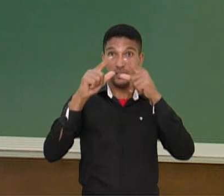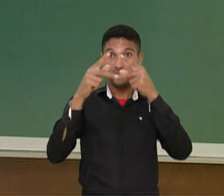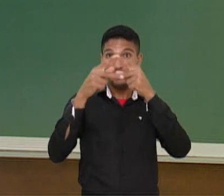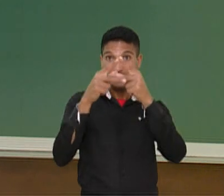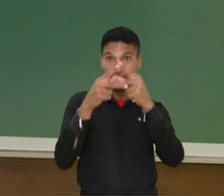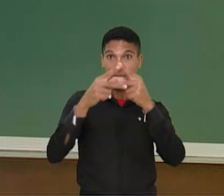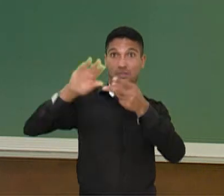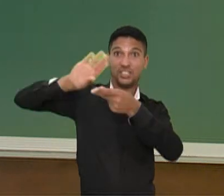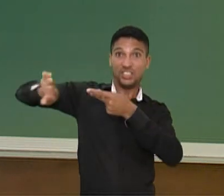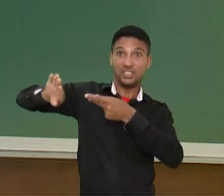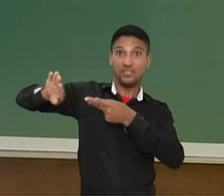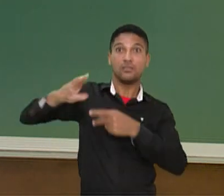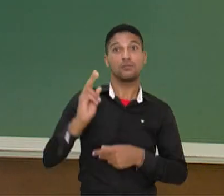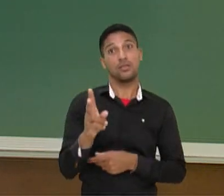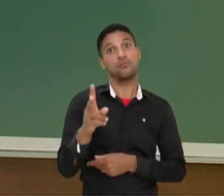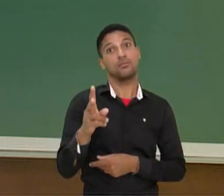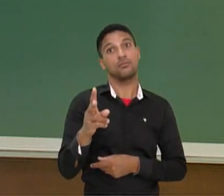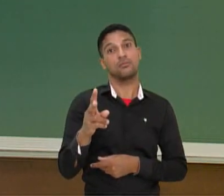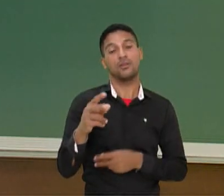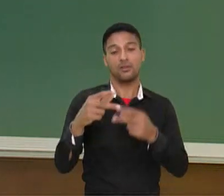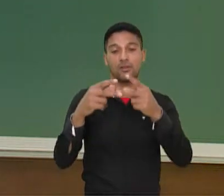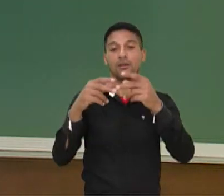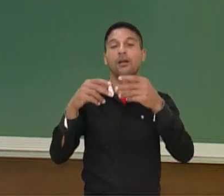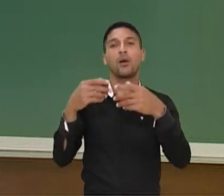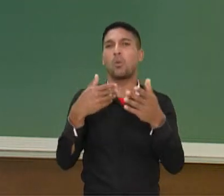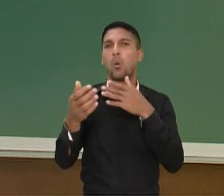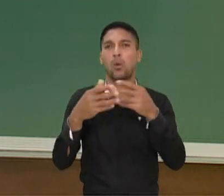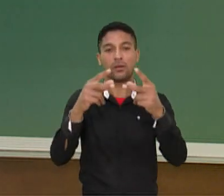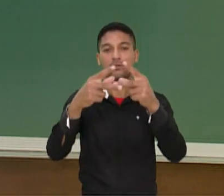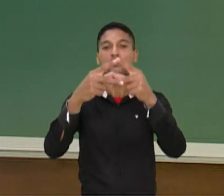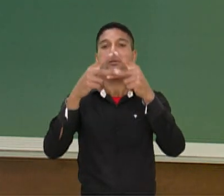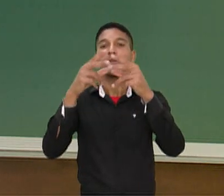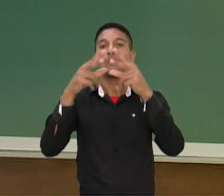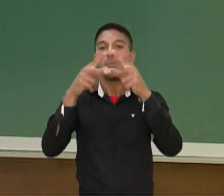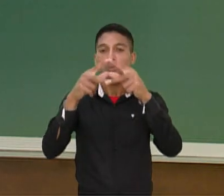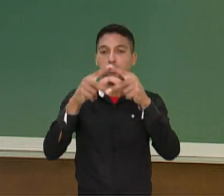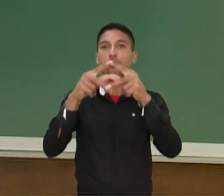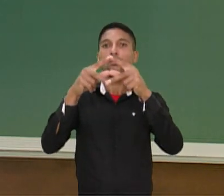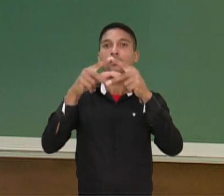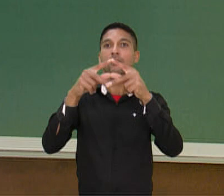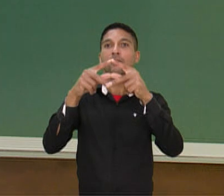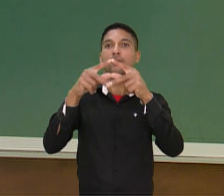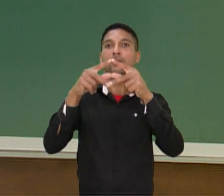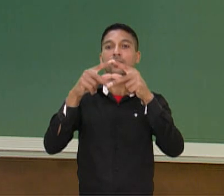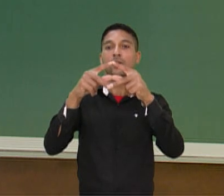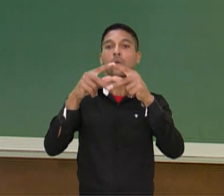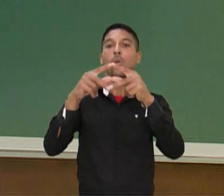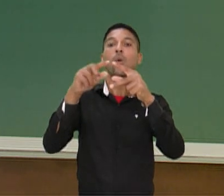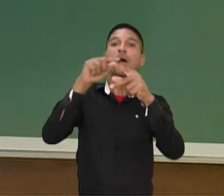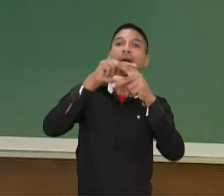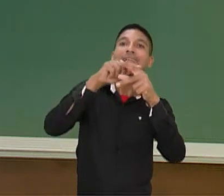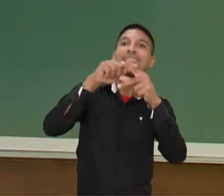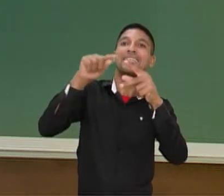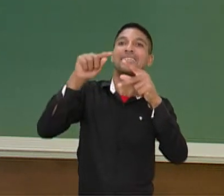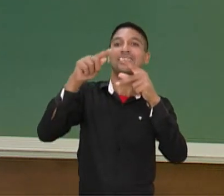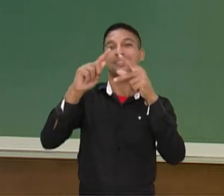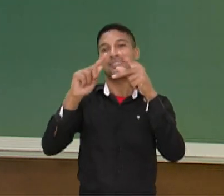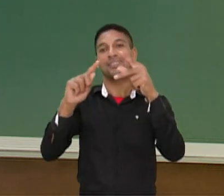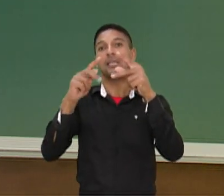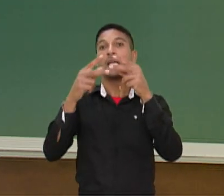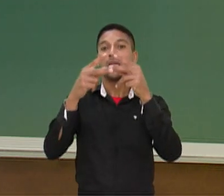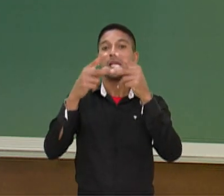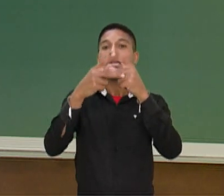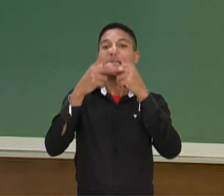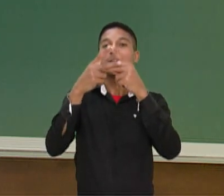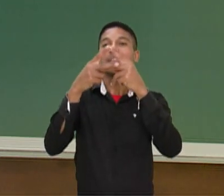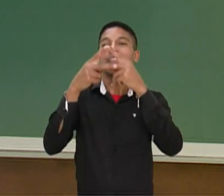internos, ou seja, a soma de todos esses carinhas aqui é 720 graus, tá bom? Não resolvemos